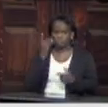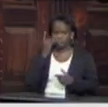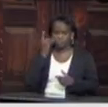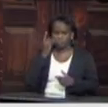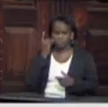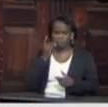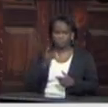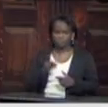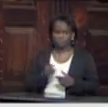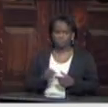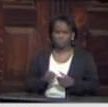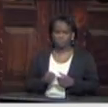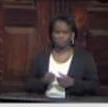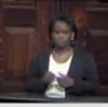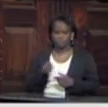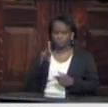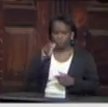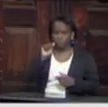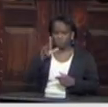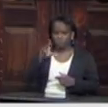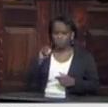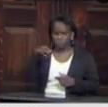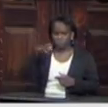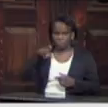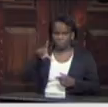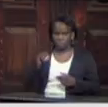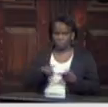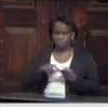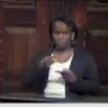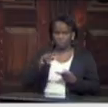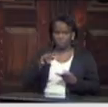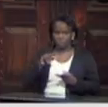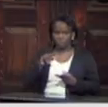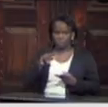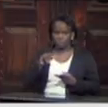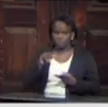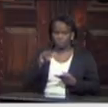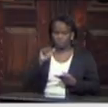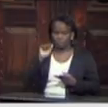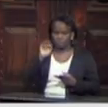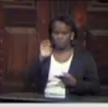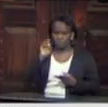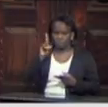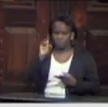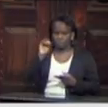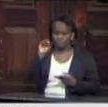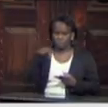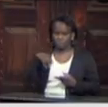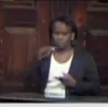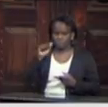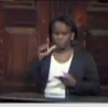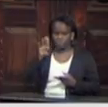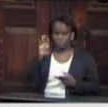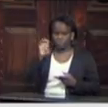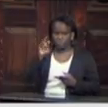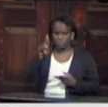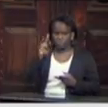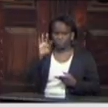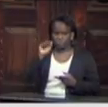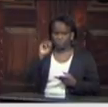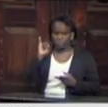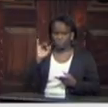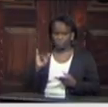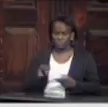deputados Paulo Melo e André Edson Albertazzi. Senhor presidente,